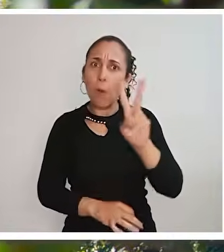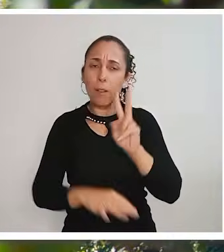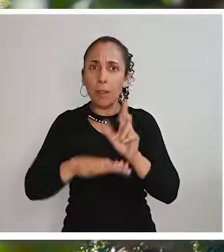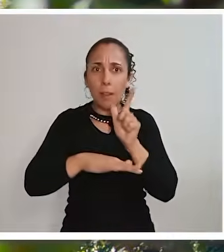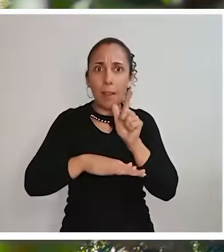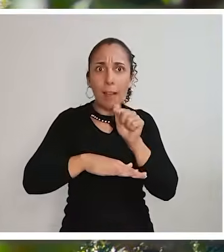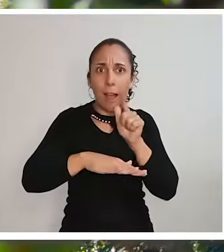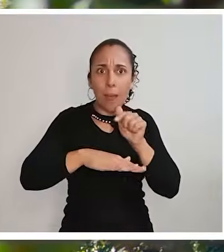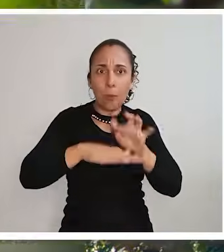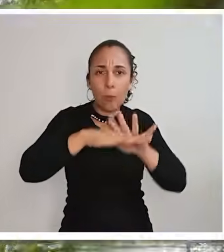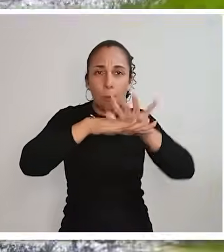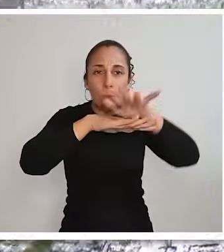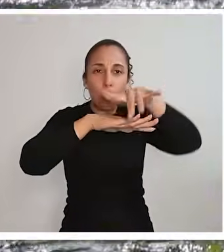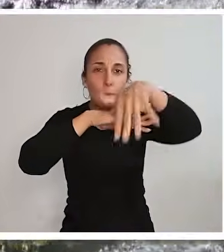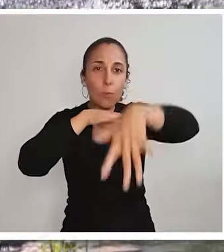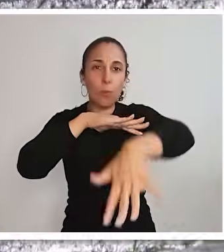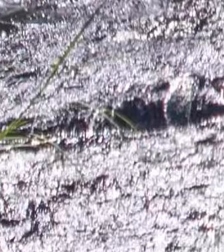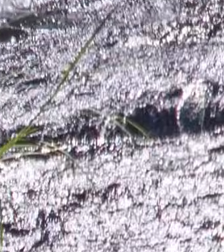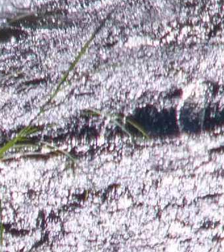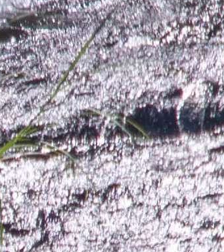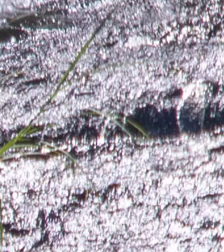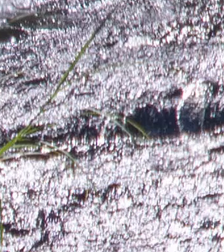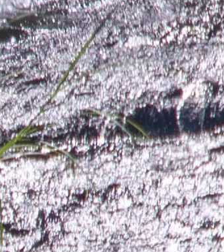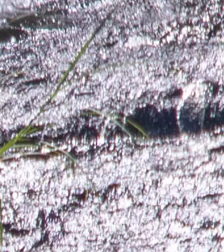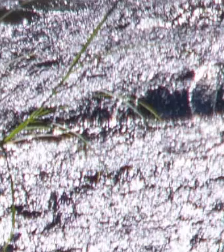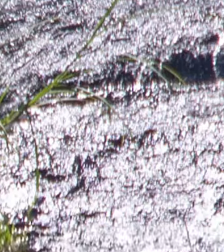essa vista entre as árvores para a cachoeira.